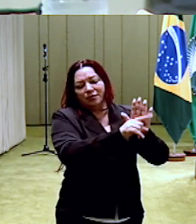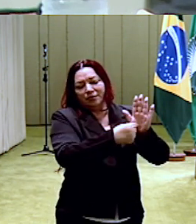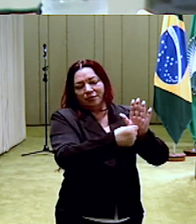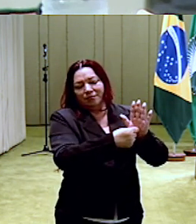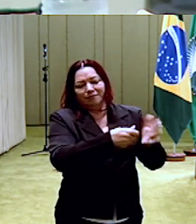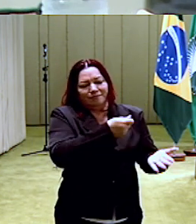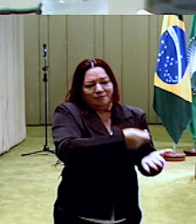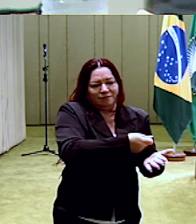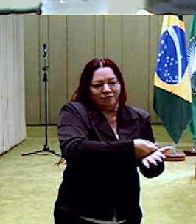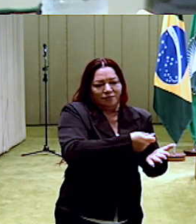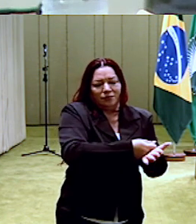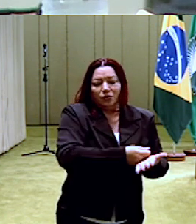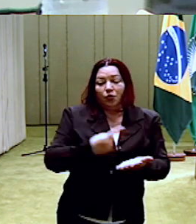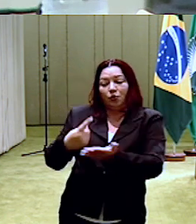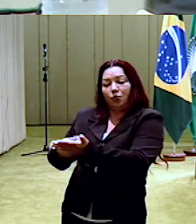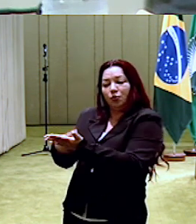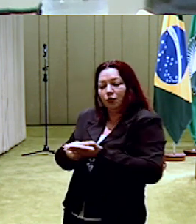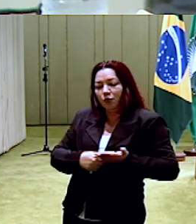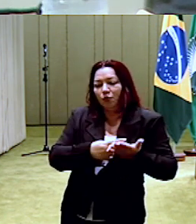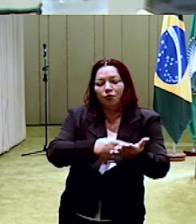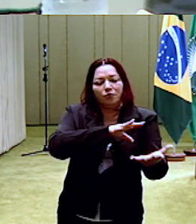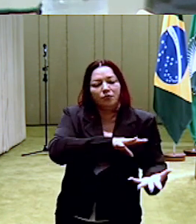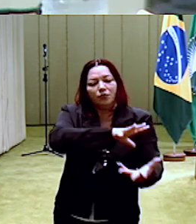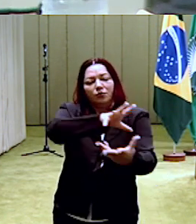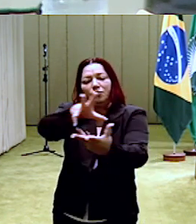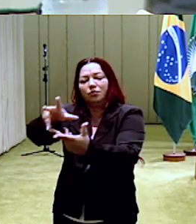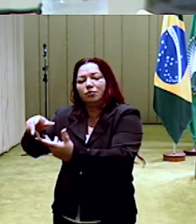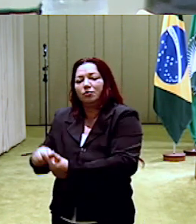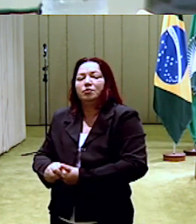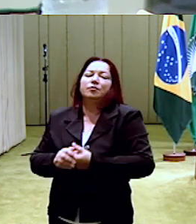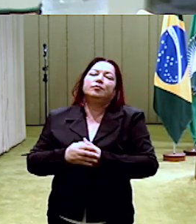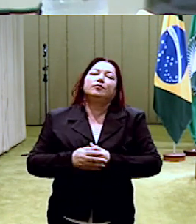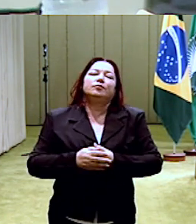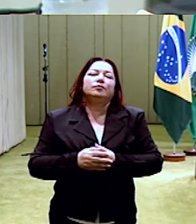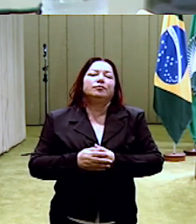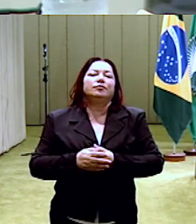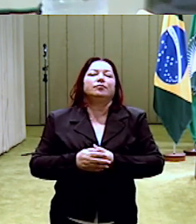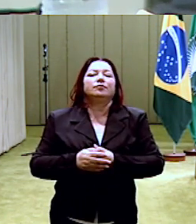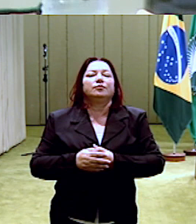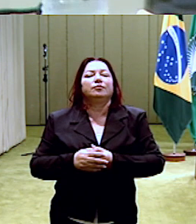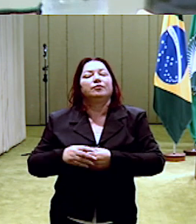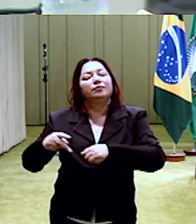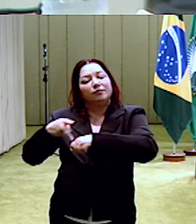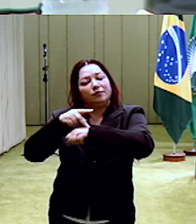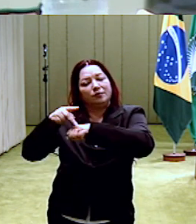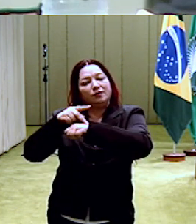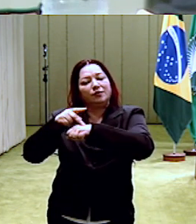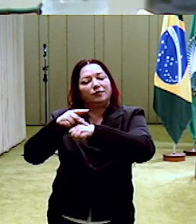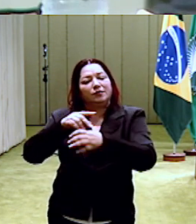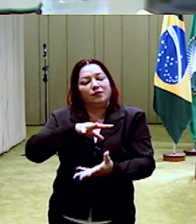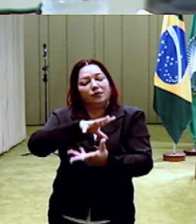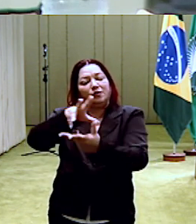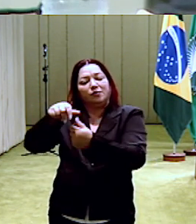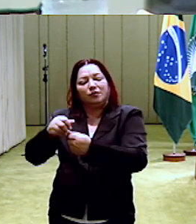será efetiva se não houver um compromisso verdadeiramente global sobre esse tema. No plano internacional, reconhecemos a importância